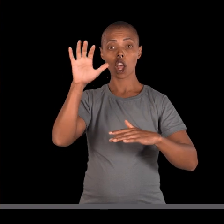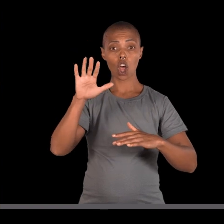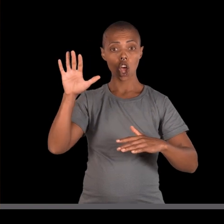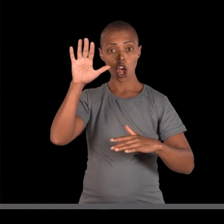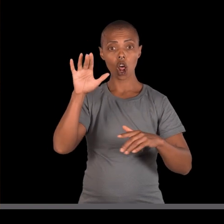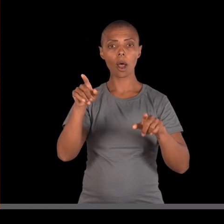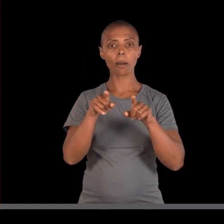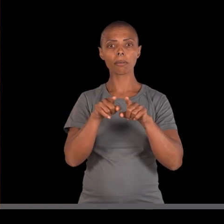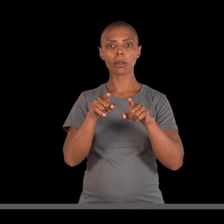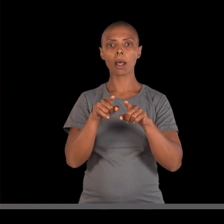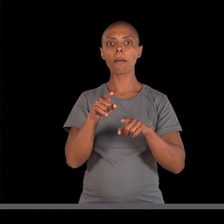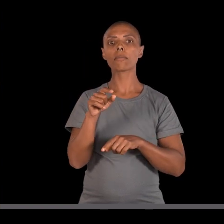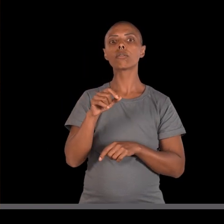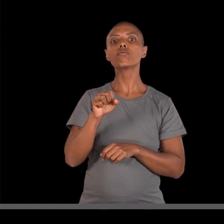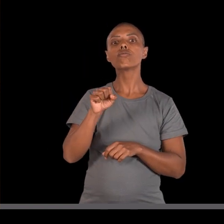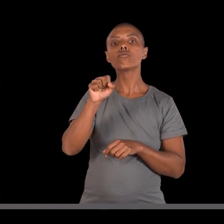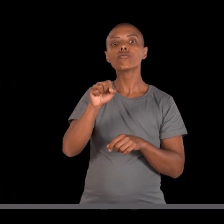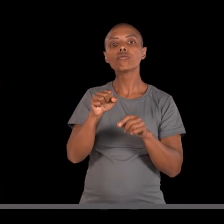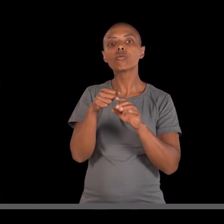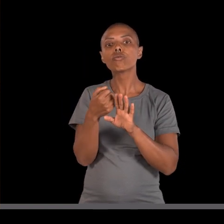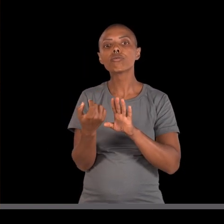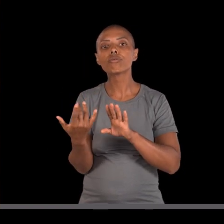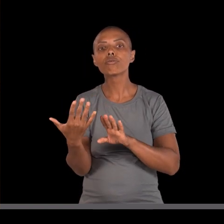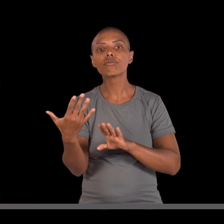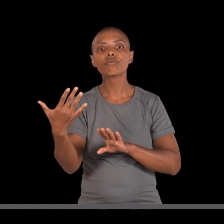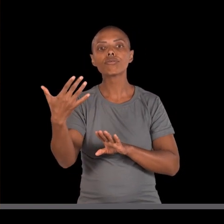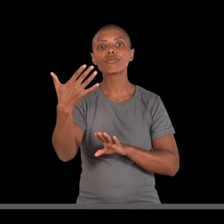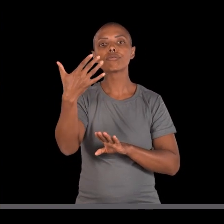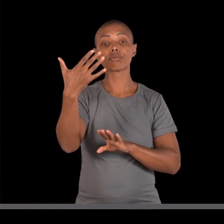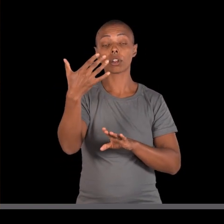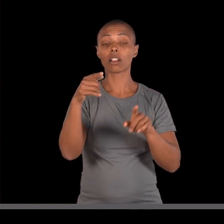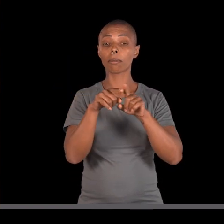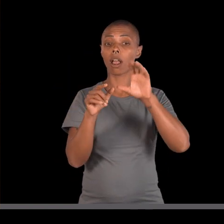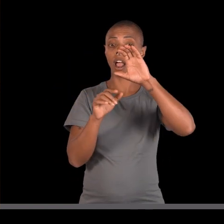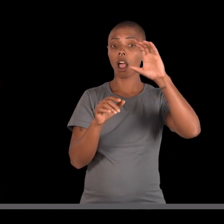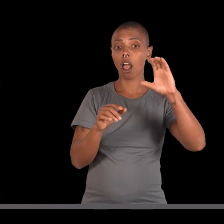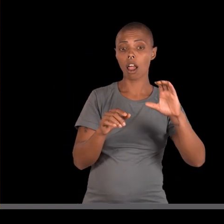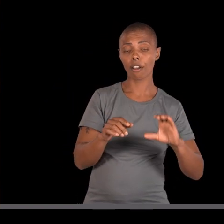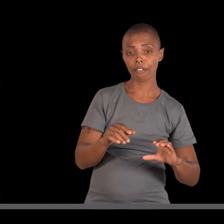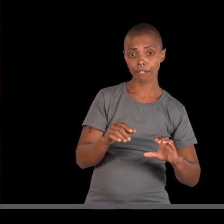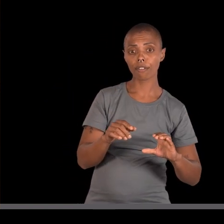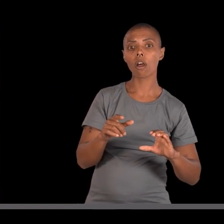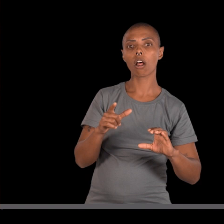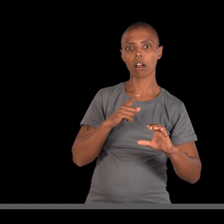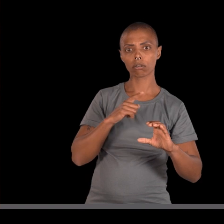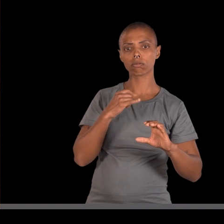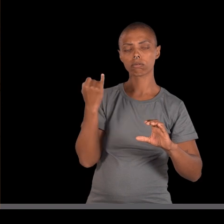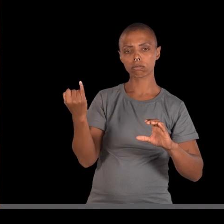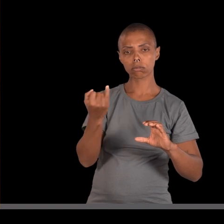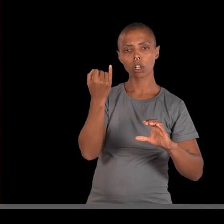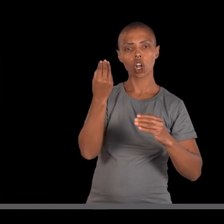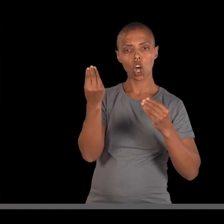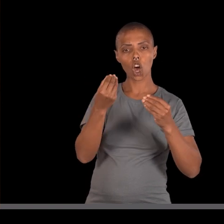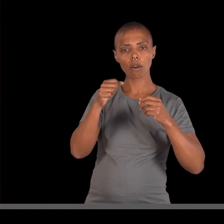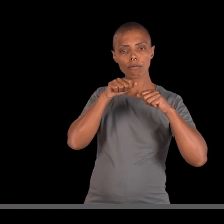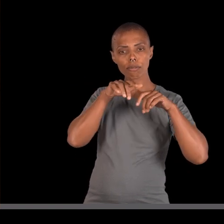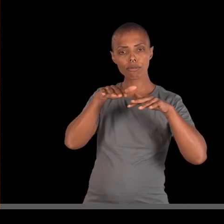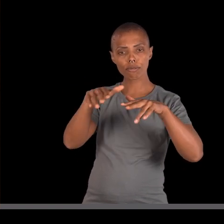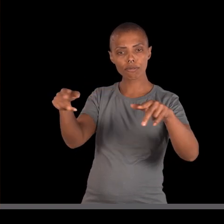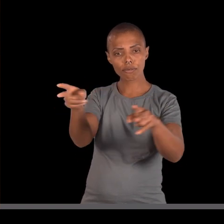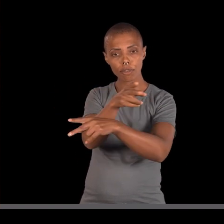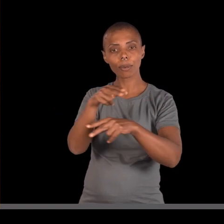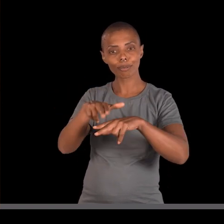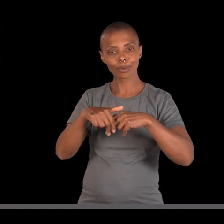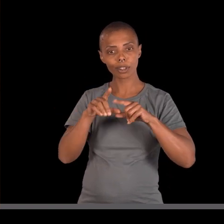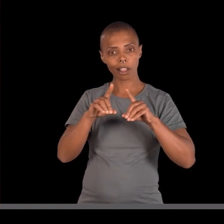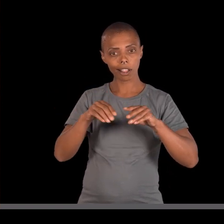norte, a corrente da Califórnia, a corrente de Humboldt, muito importante para a piscicultura, mas também pela formação do deserto